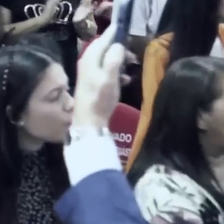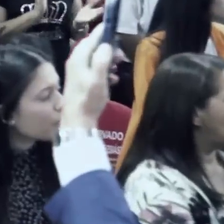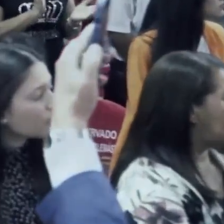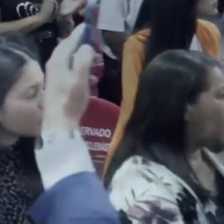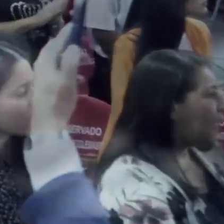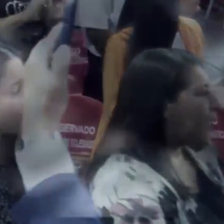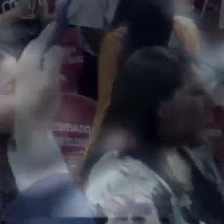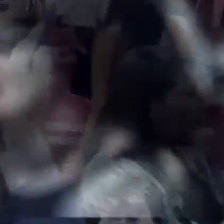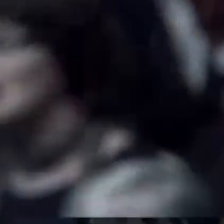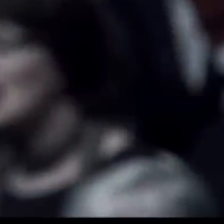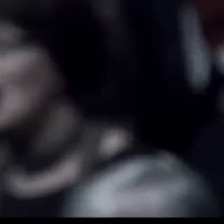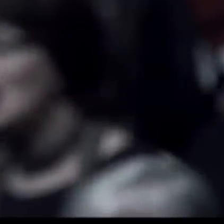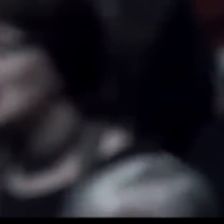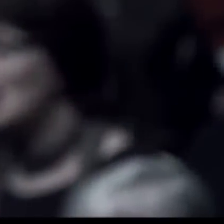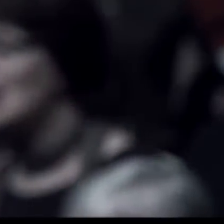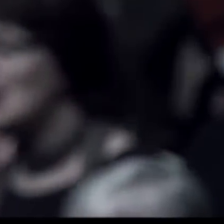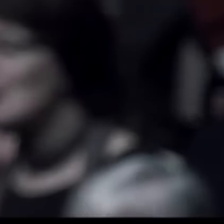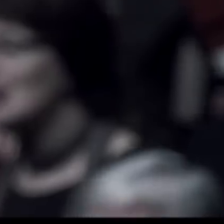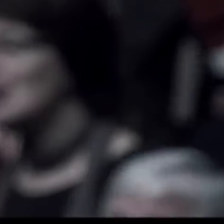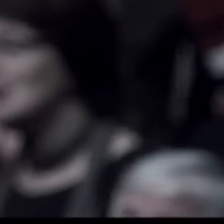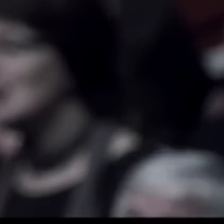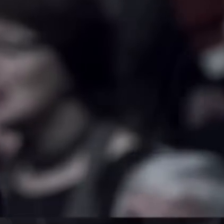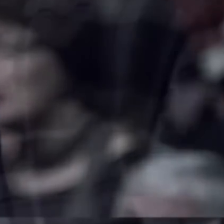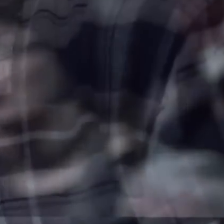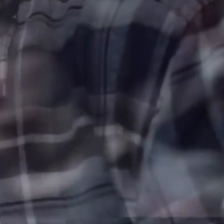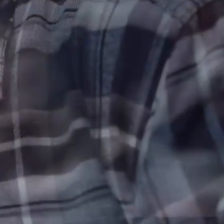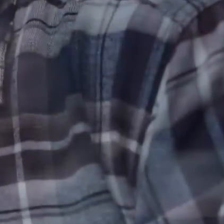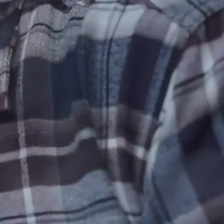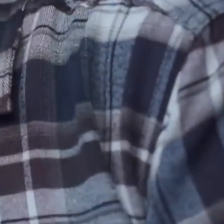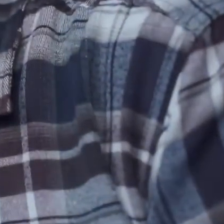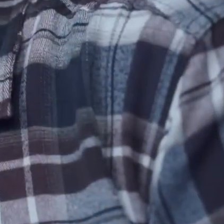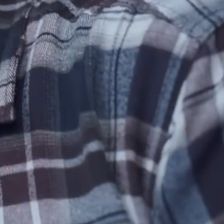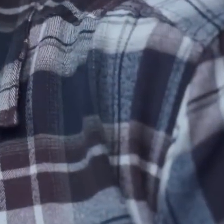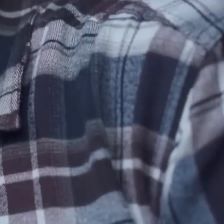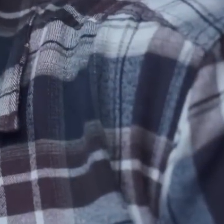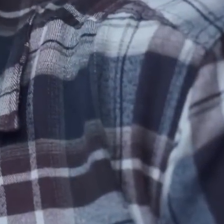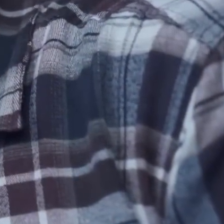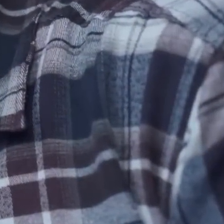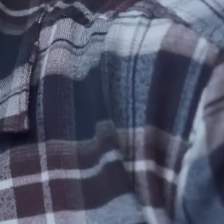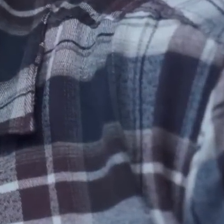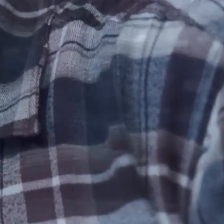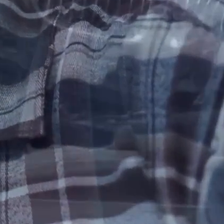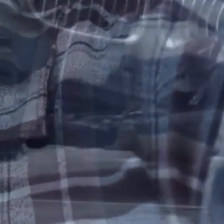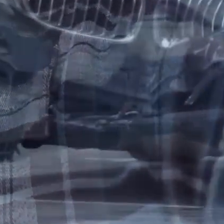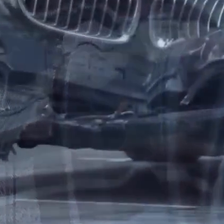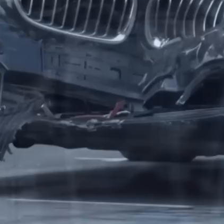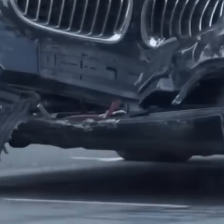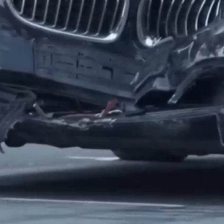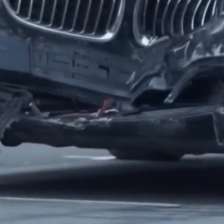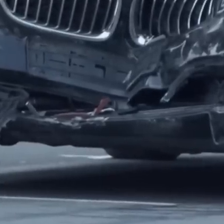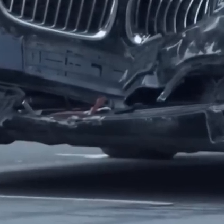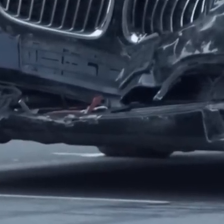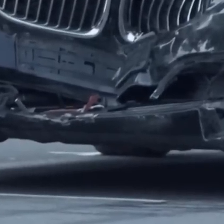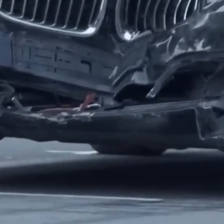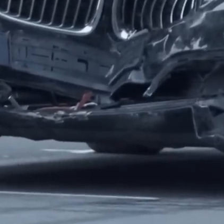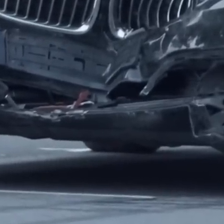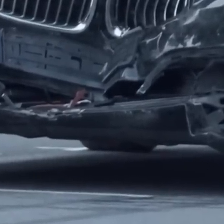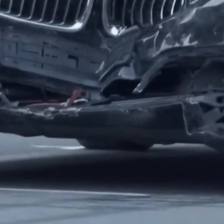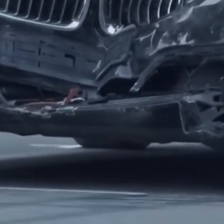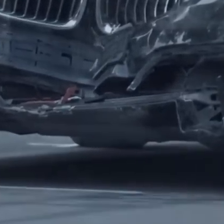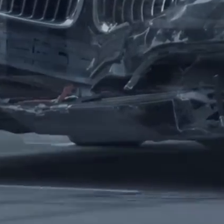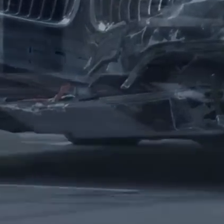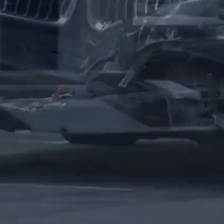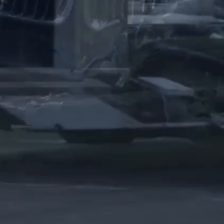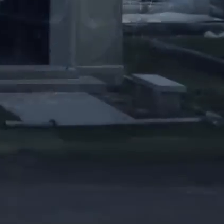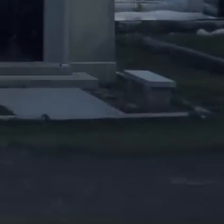sejamos imunes às provações e tribulações da vida. Porque um Deus bom e amoroso permite que passemos